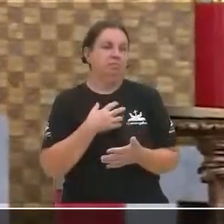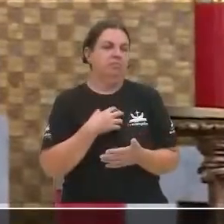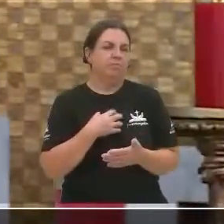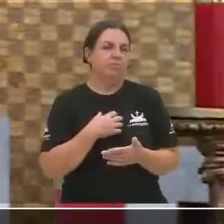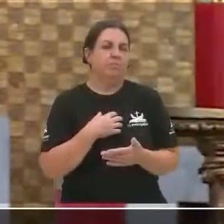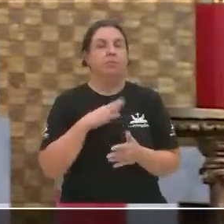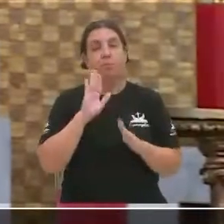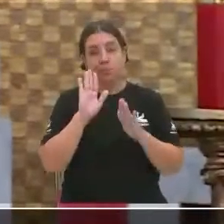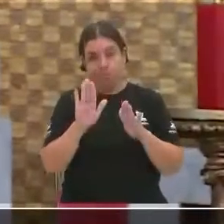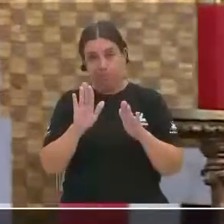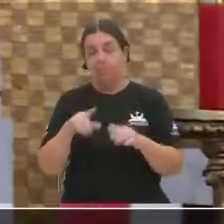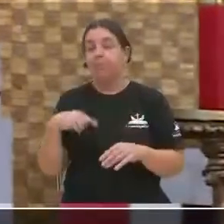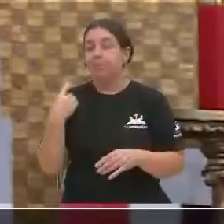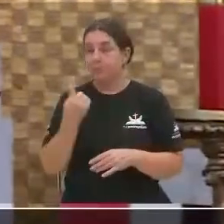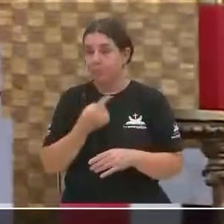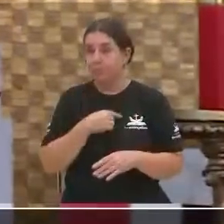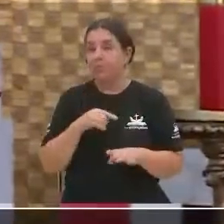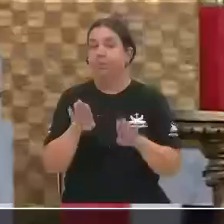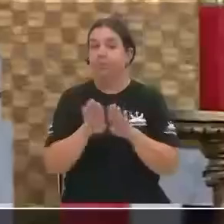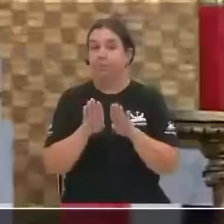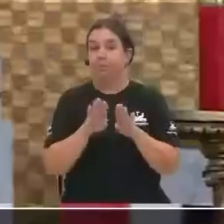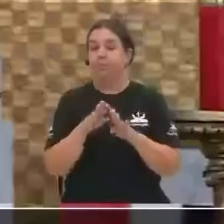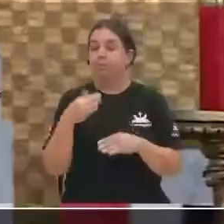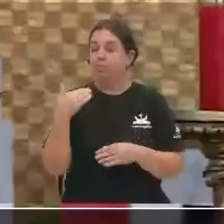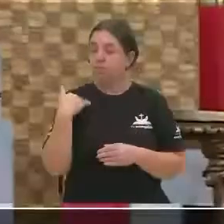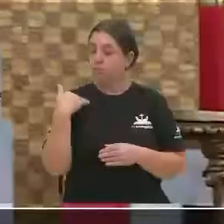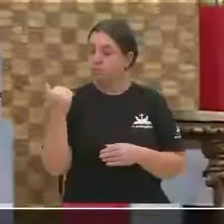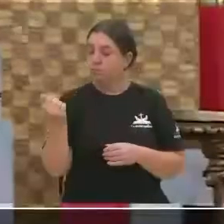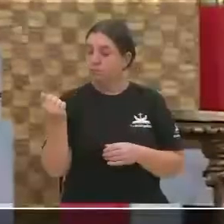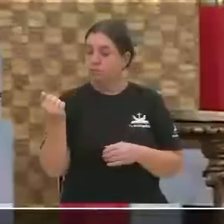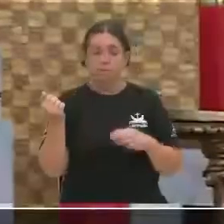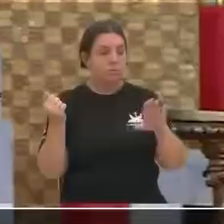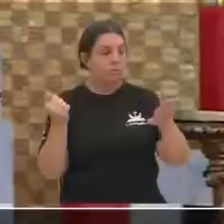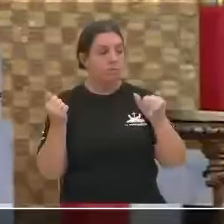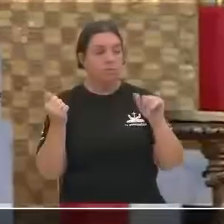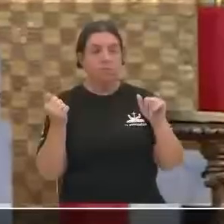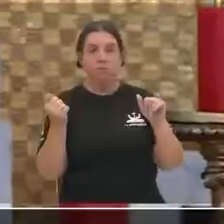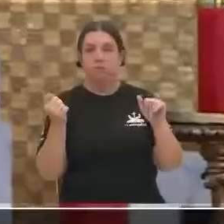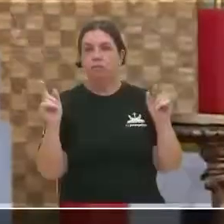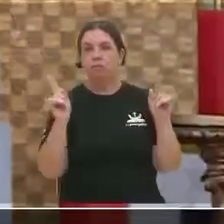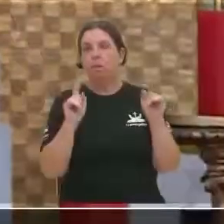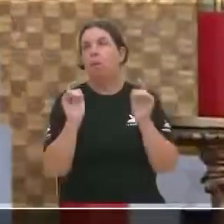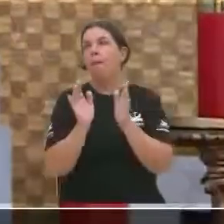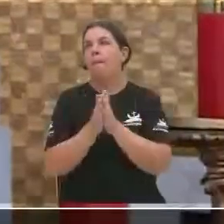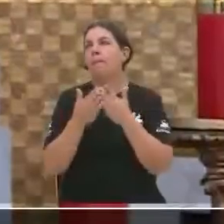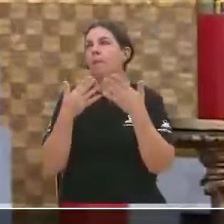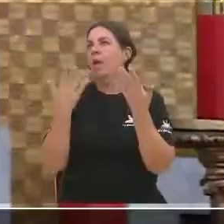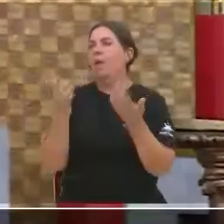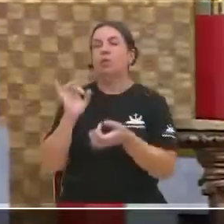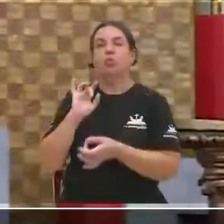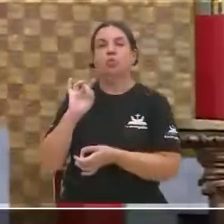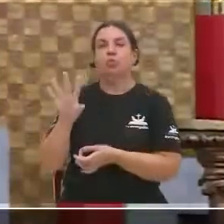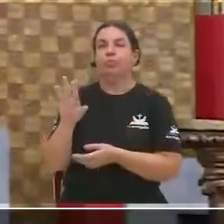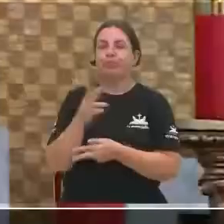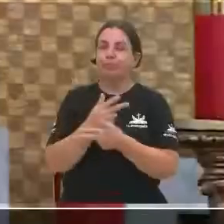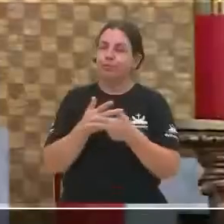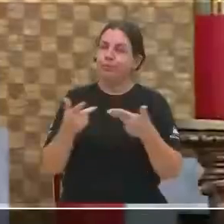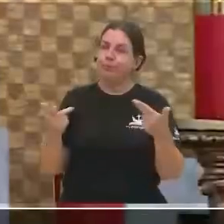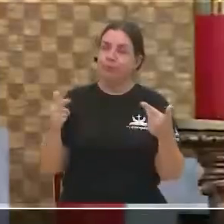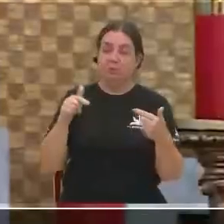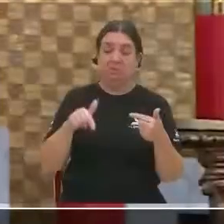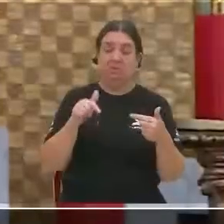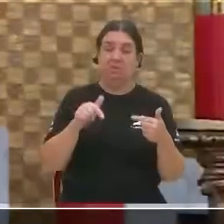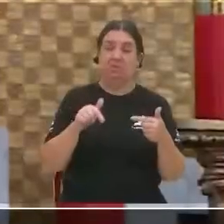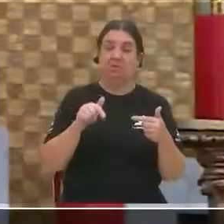assim meus irmãos nós somos chamados a não nos maravilharmos somente com